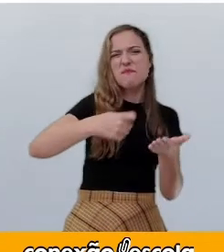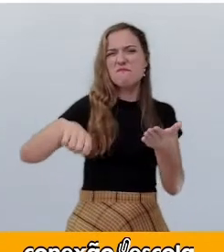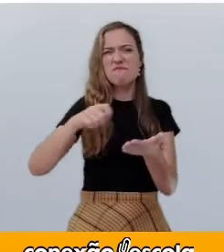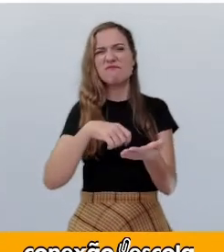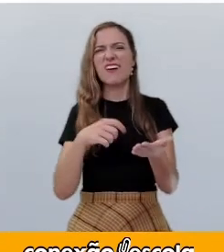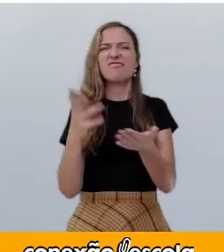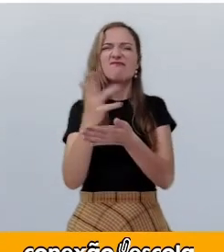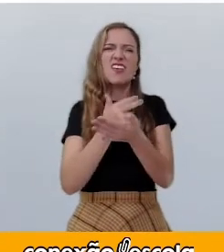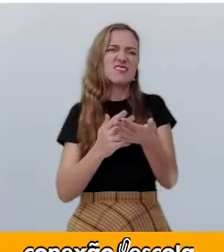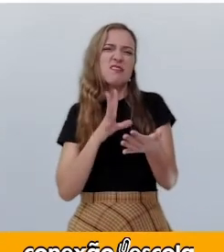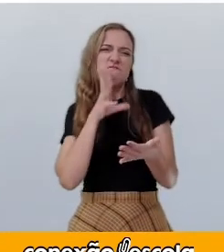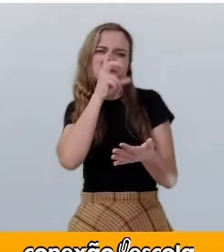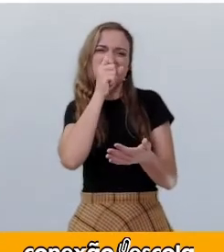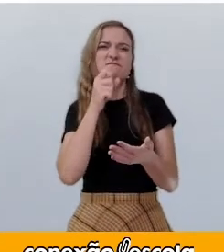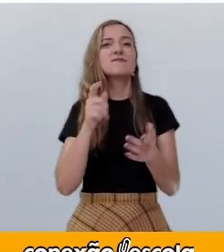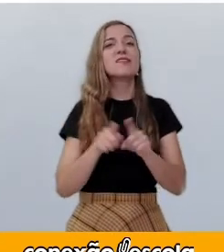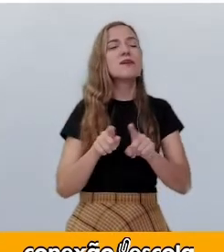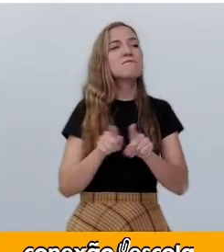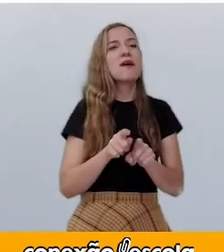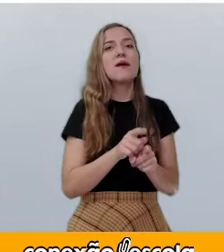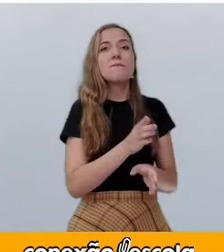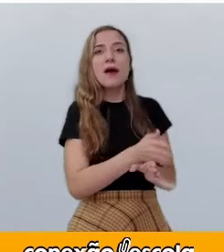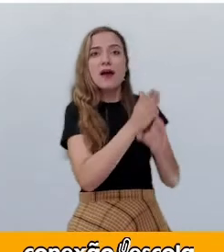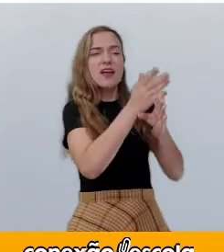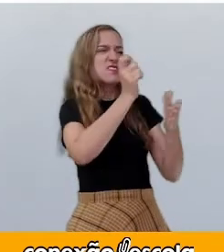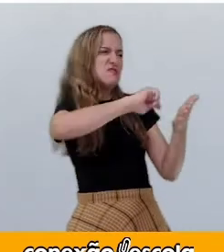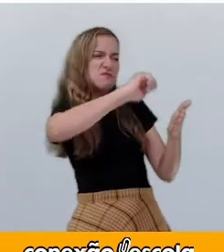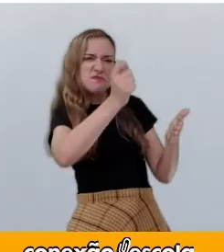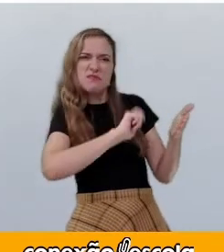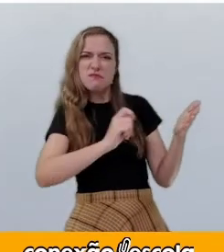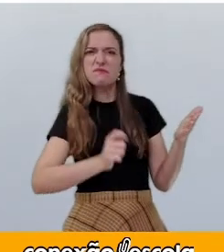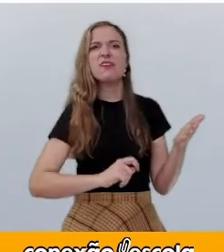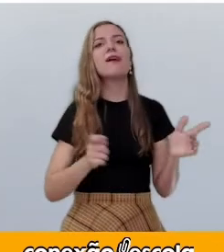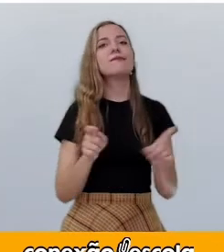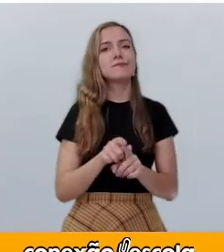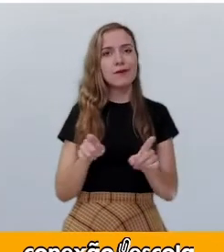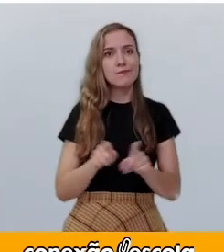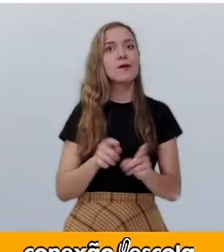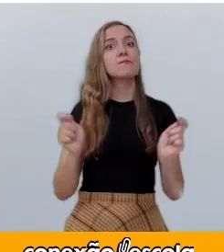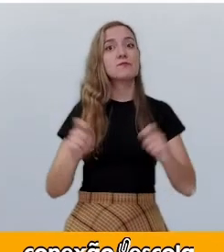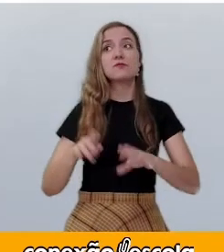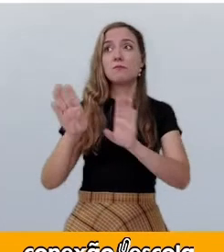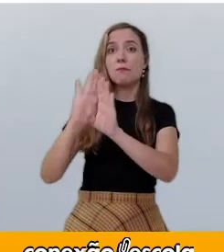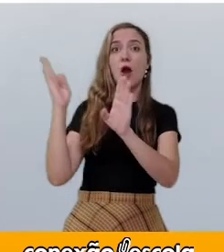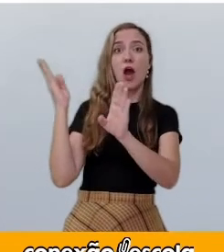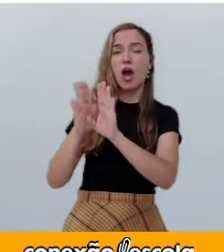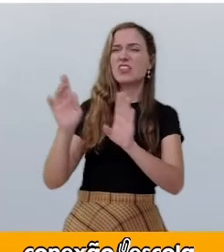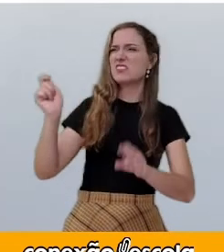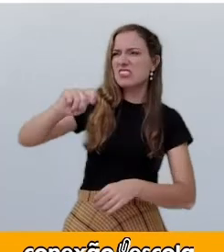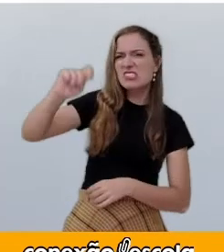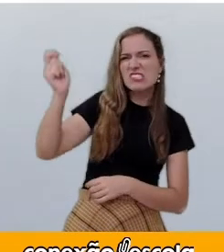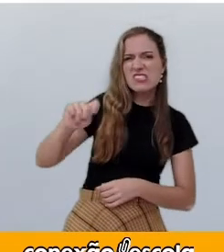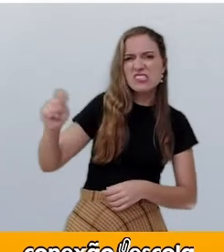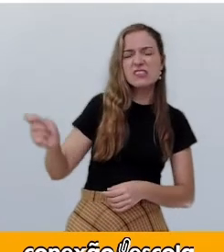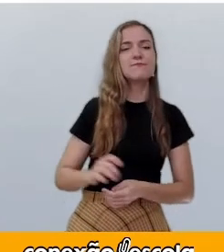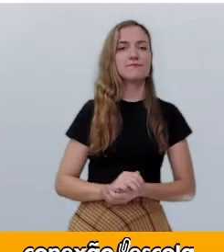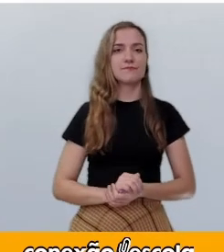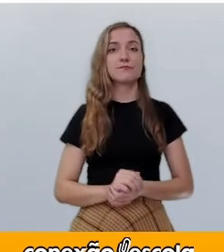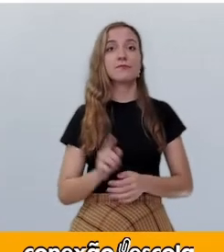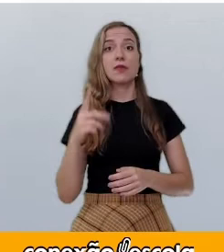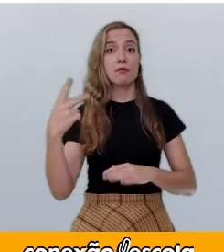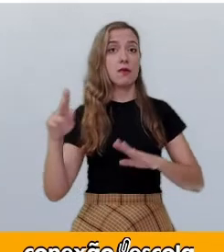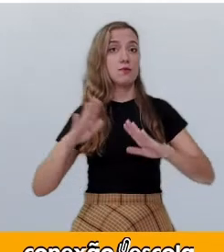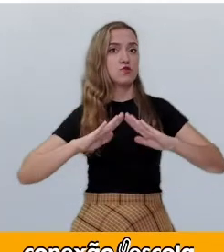nos papéis nas paredes e até mesmo nas portas na escola